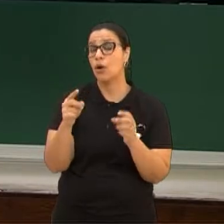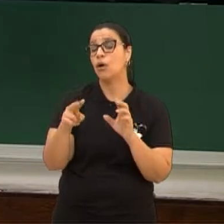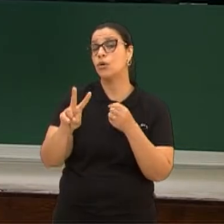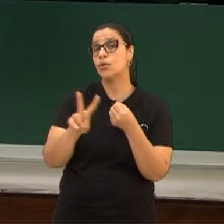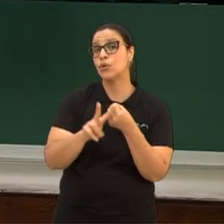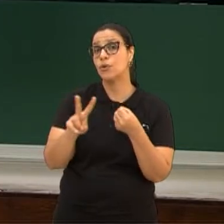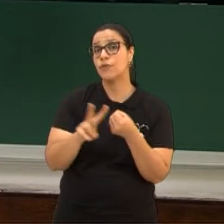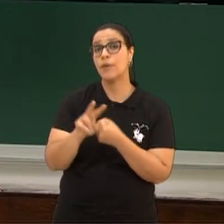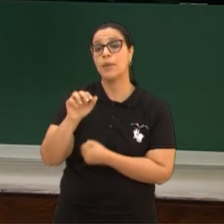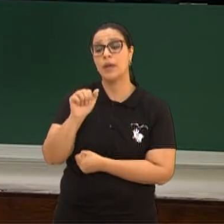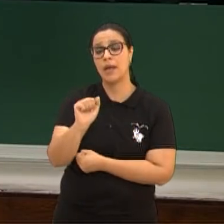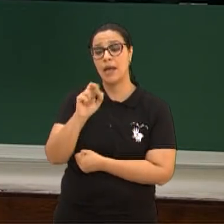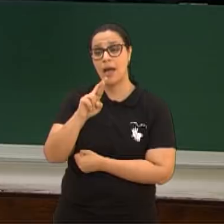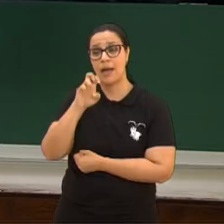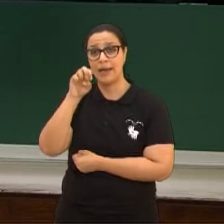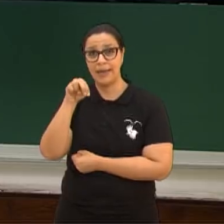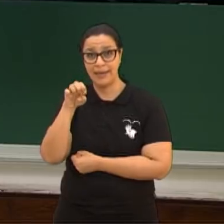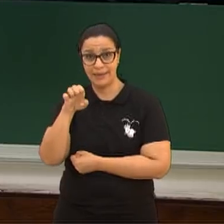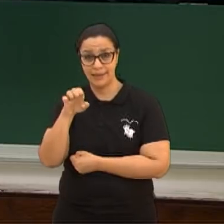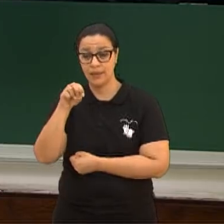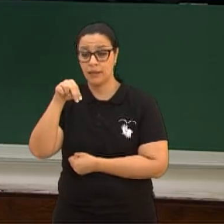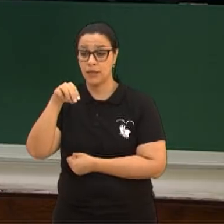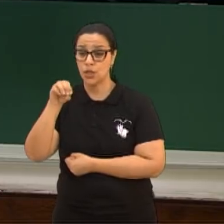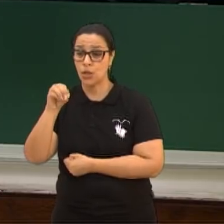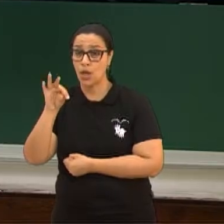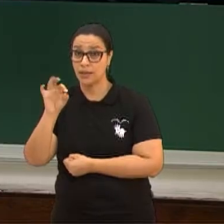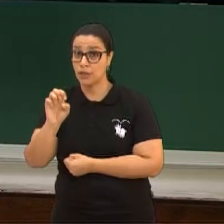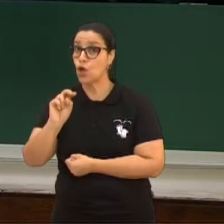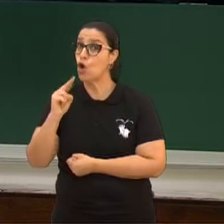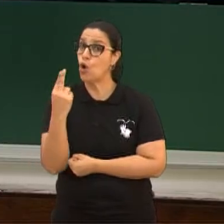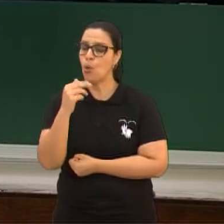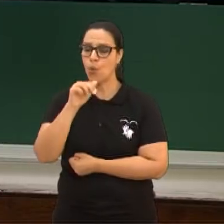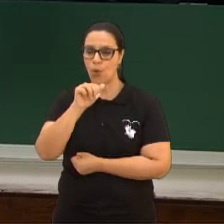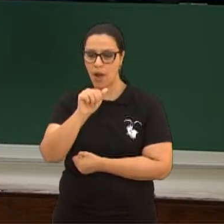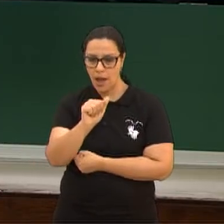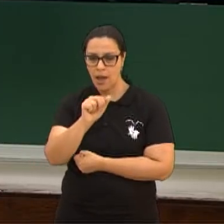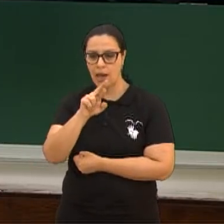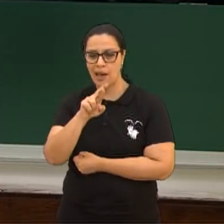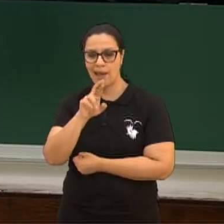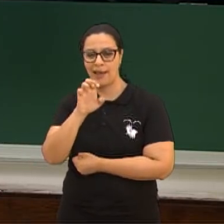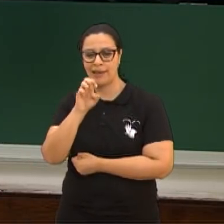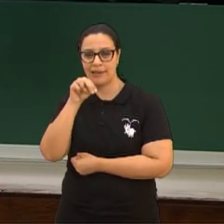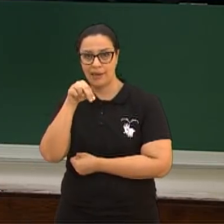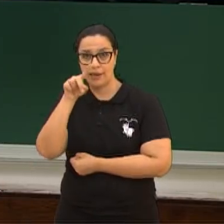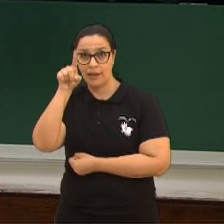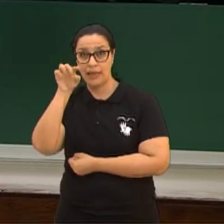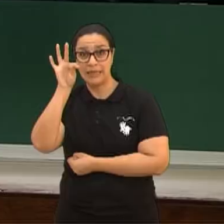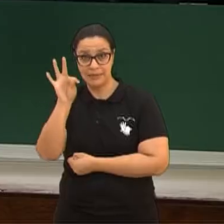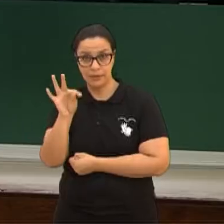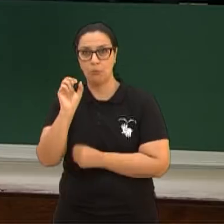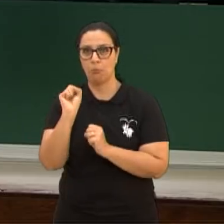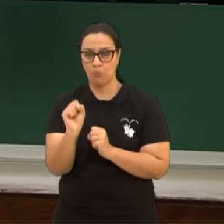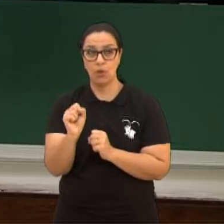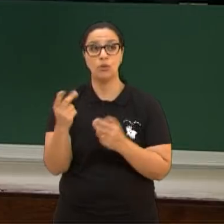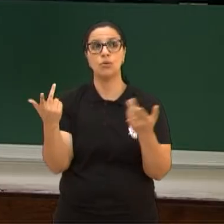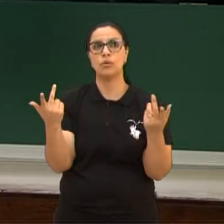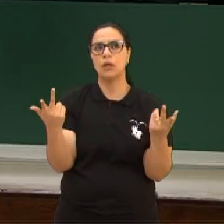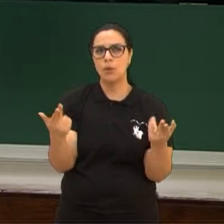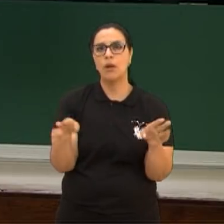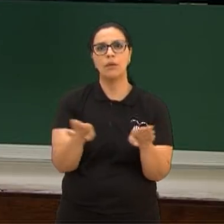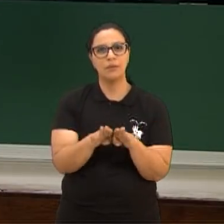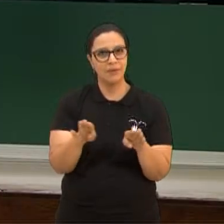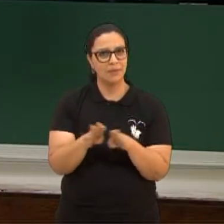ser are not ou aren't, se eu resolver contrair. O outro vai ficar igual,